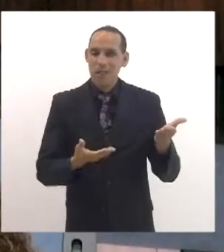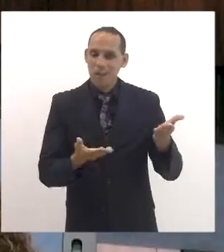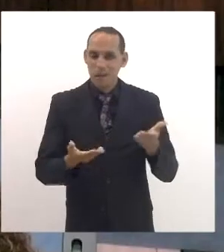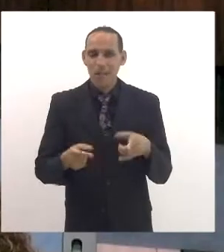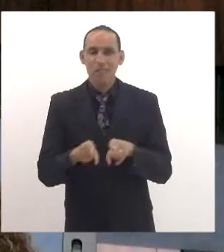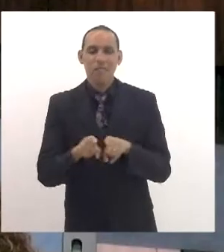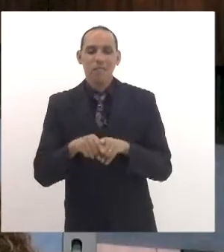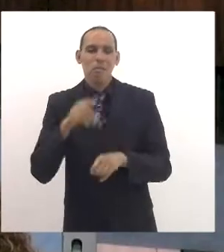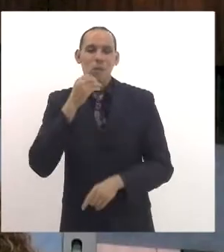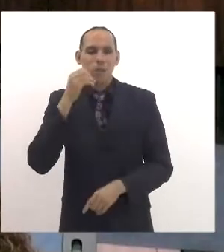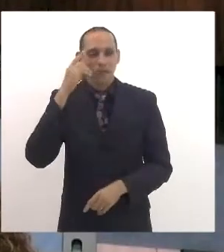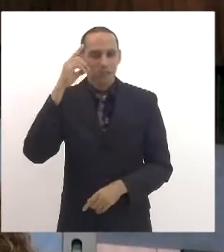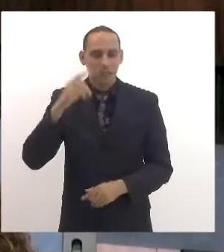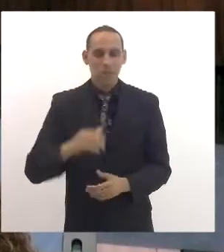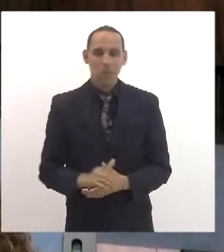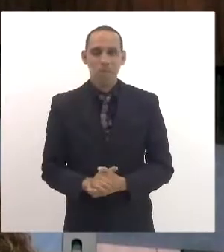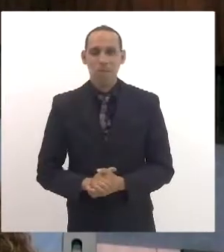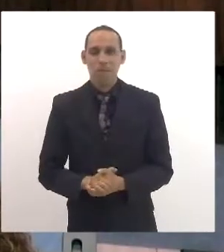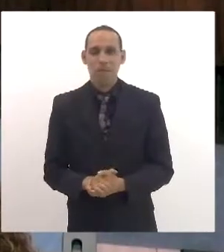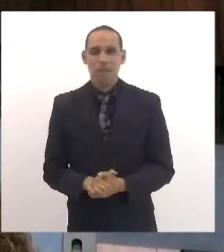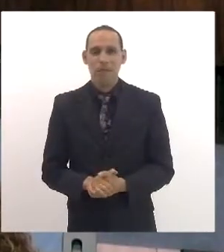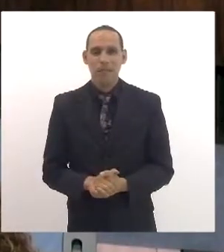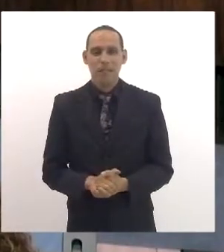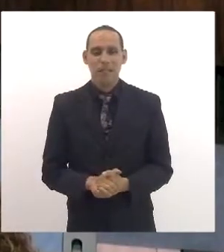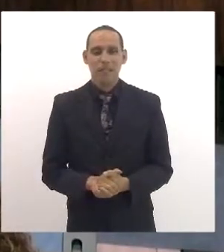bom dia.